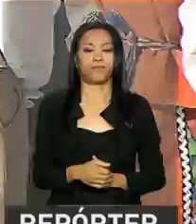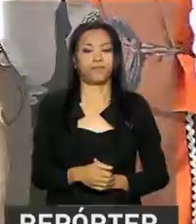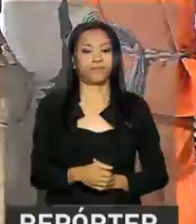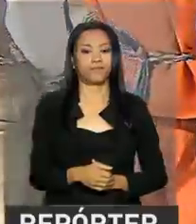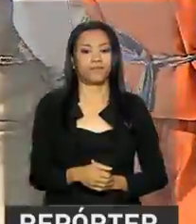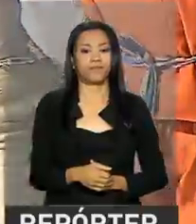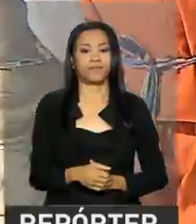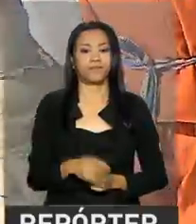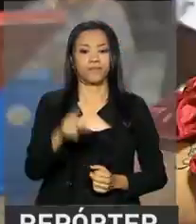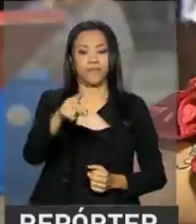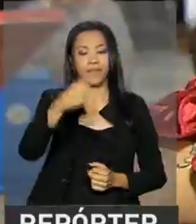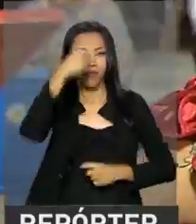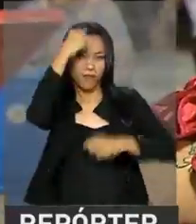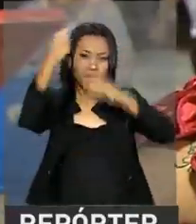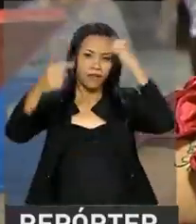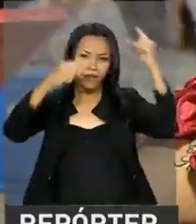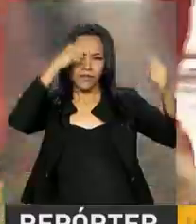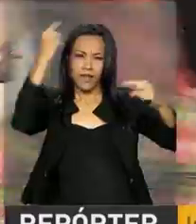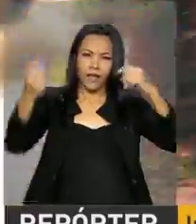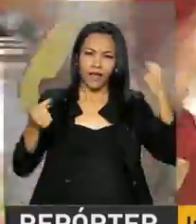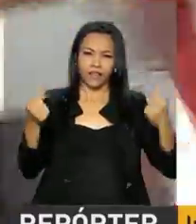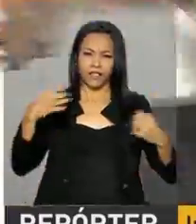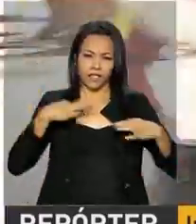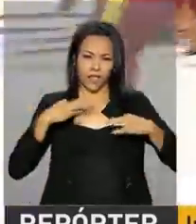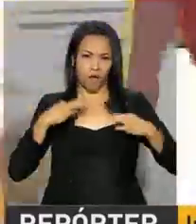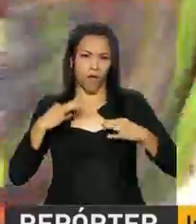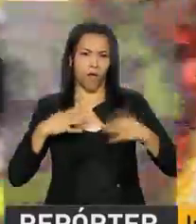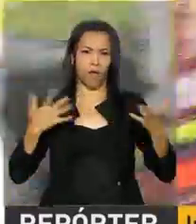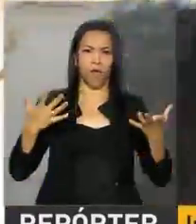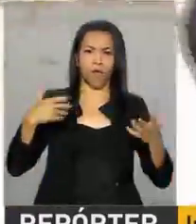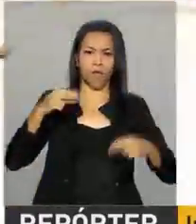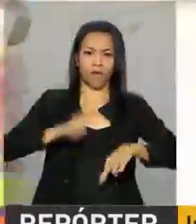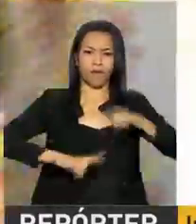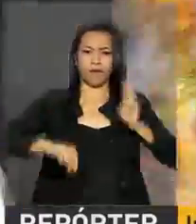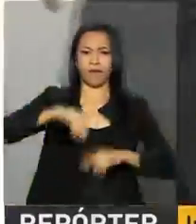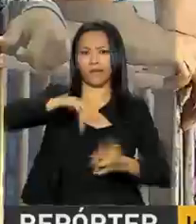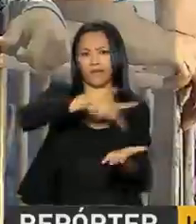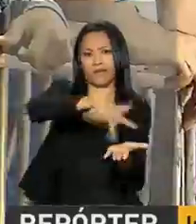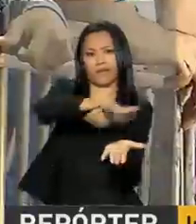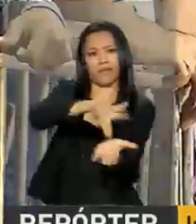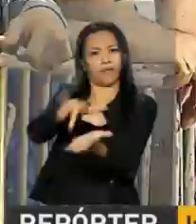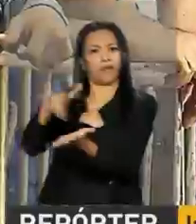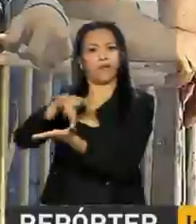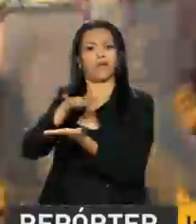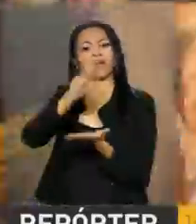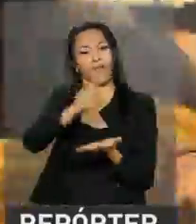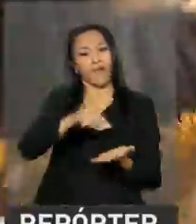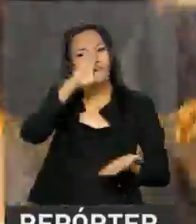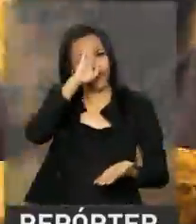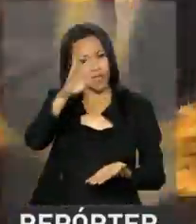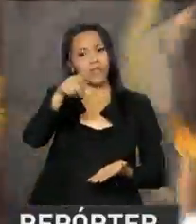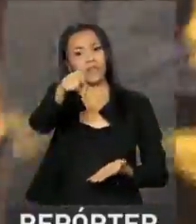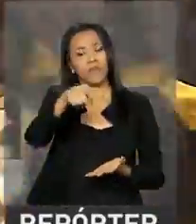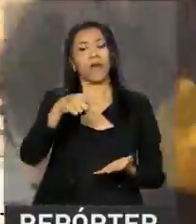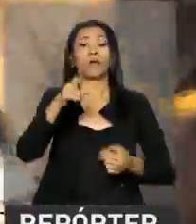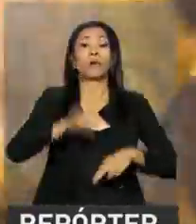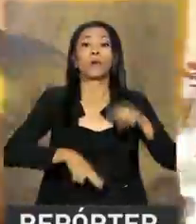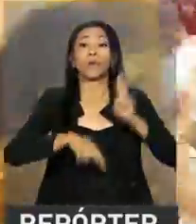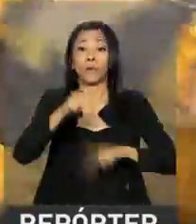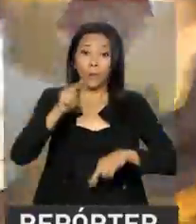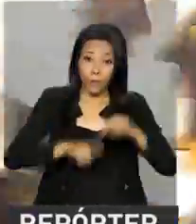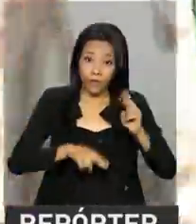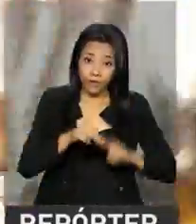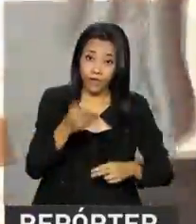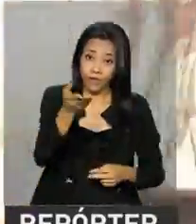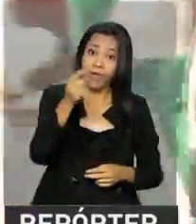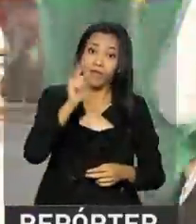setor critividade nos figurinos dinga para a dança são os principais ingredientes de uma quadrilha de festa junina